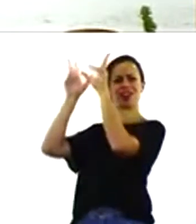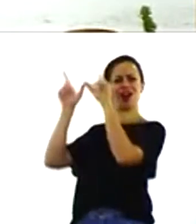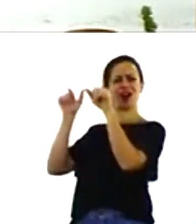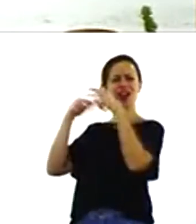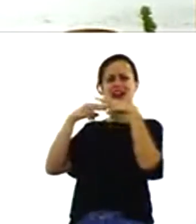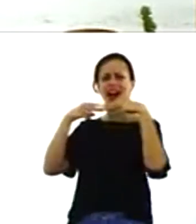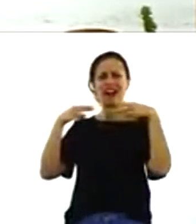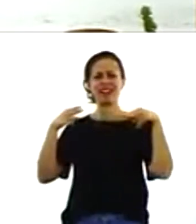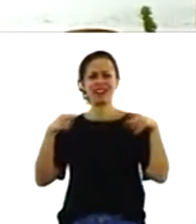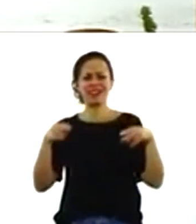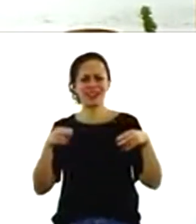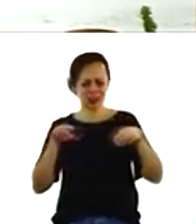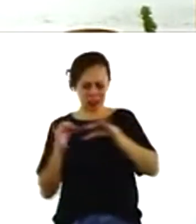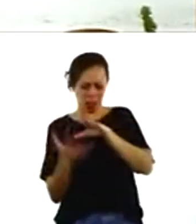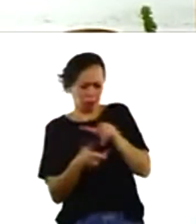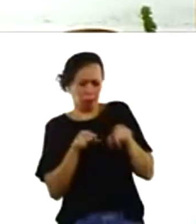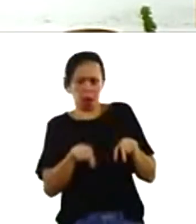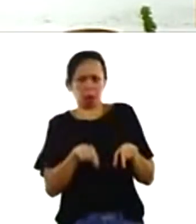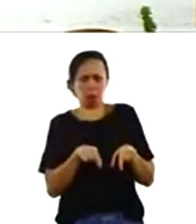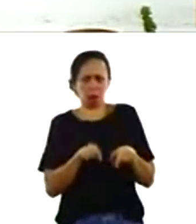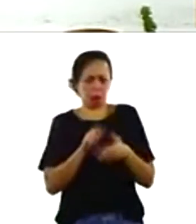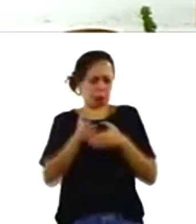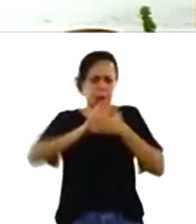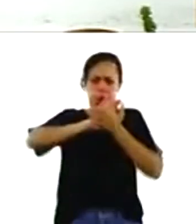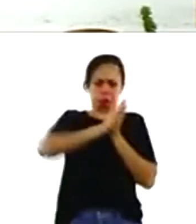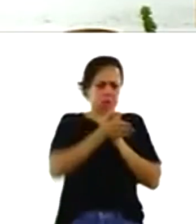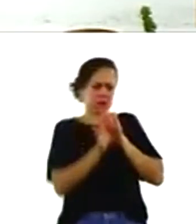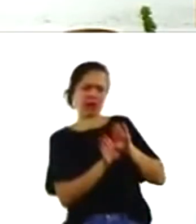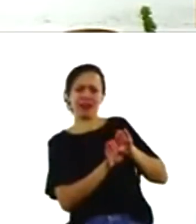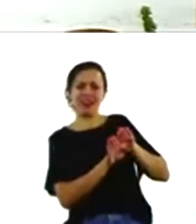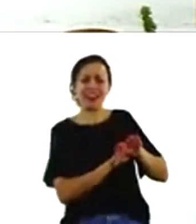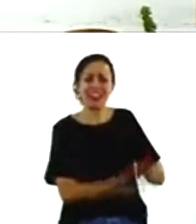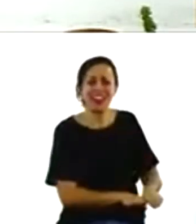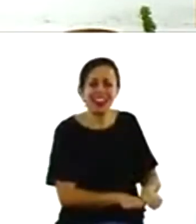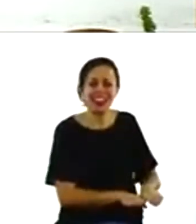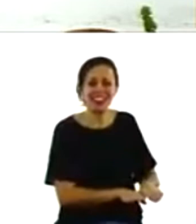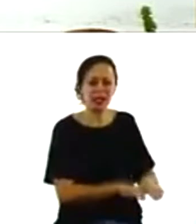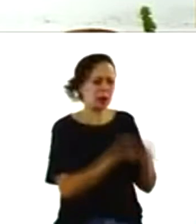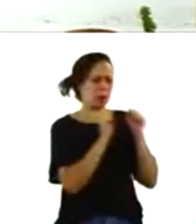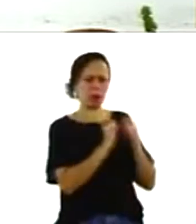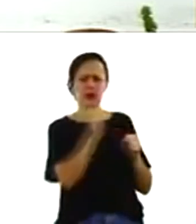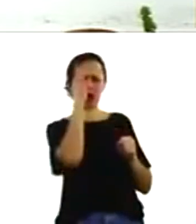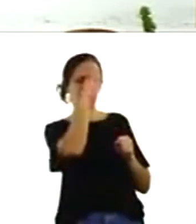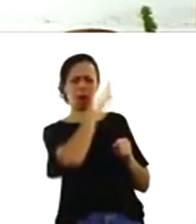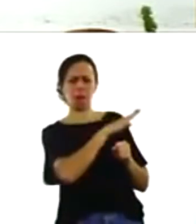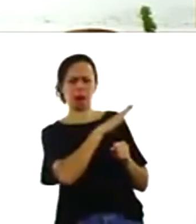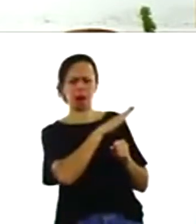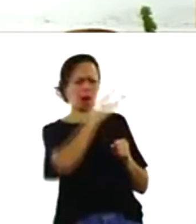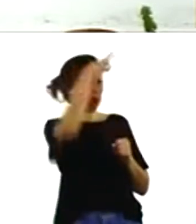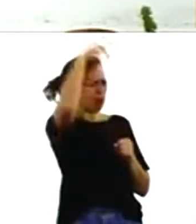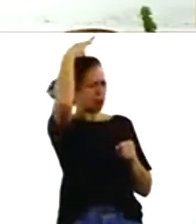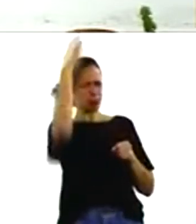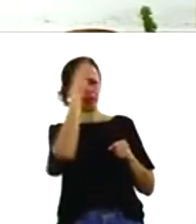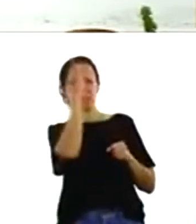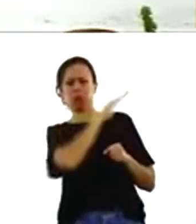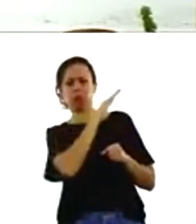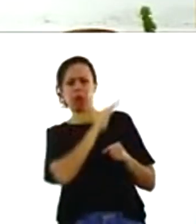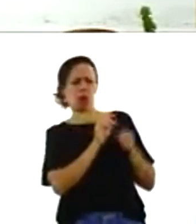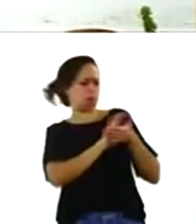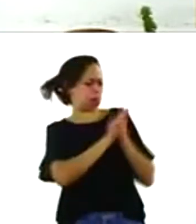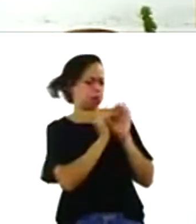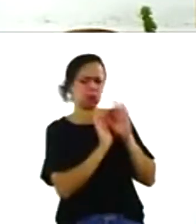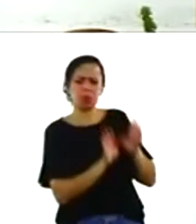eles, principados, potestades, poder e domínio. Se não bastasse, ele diz